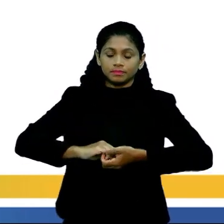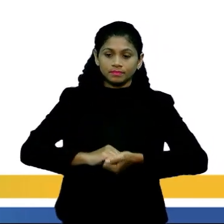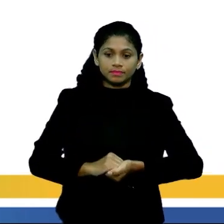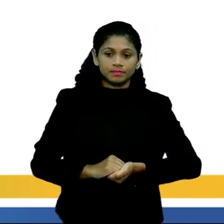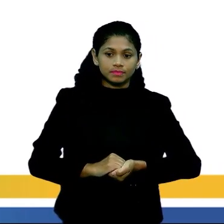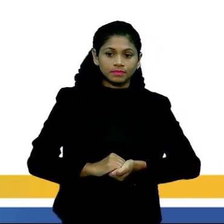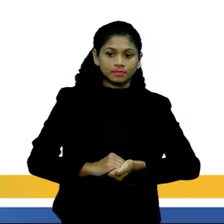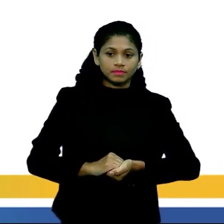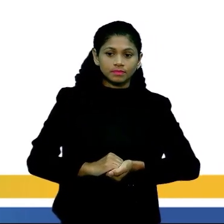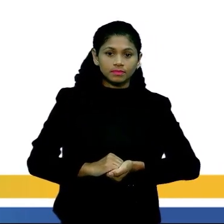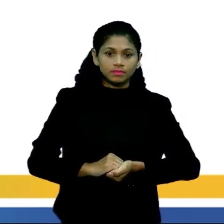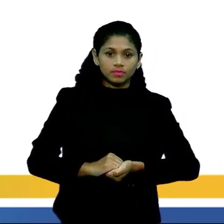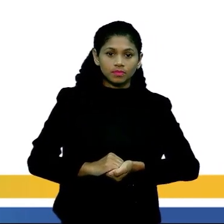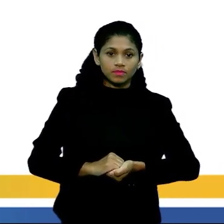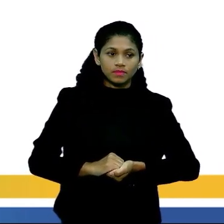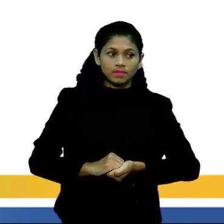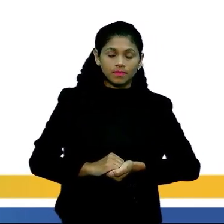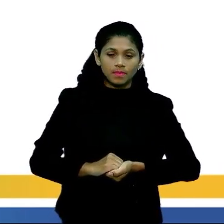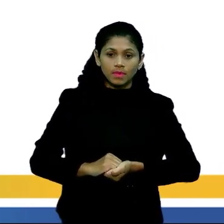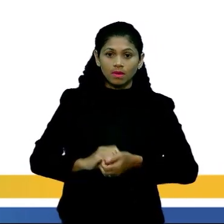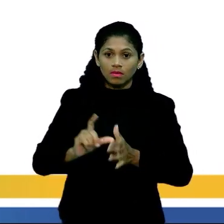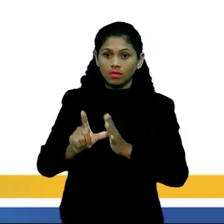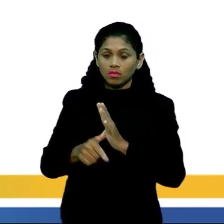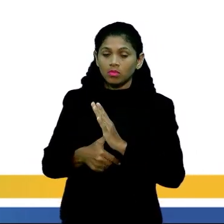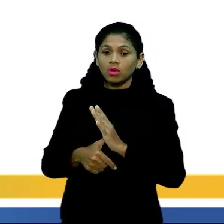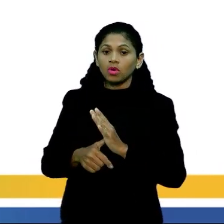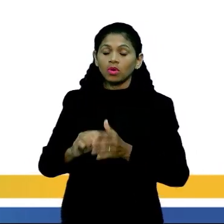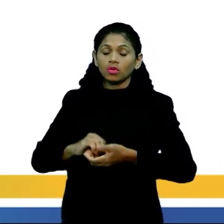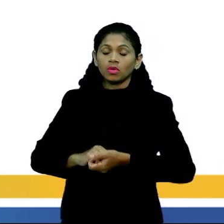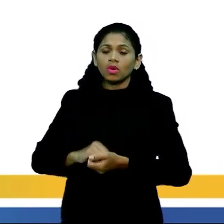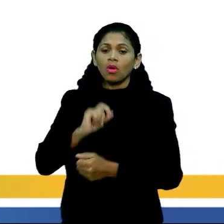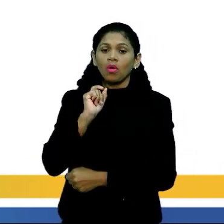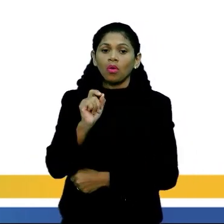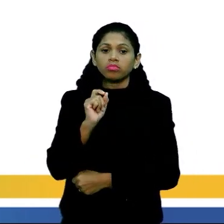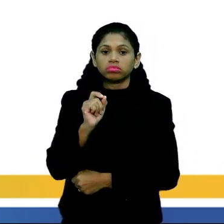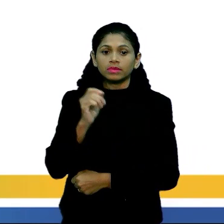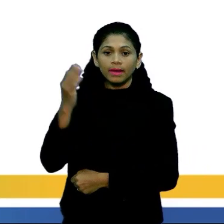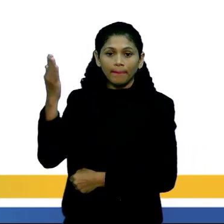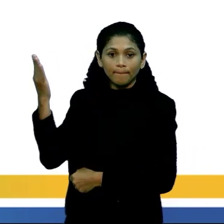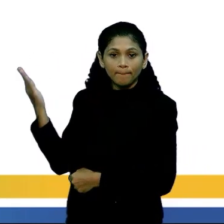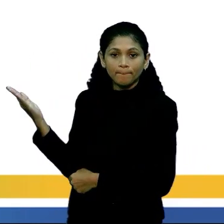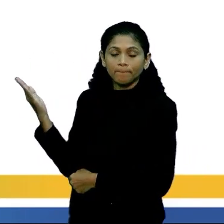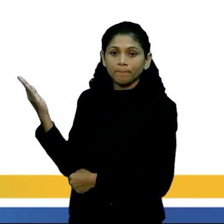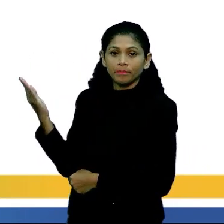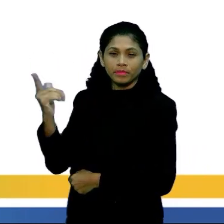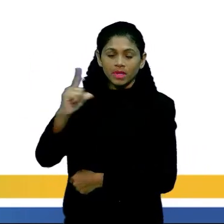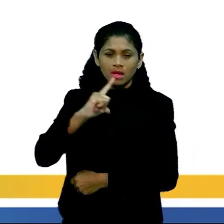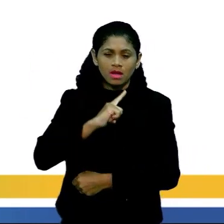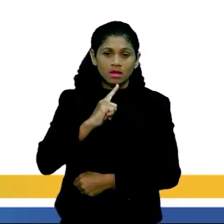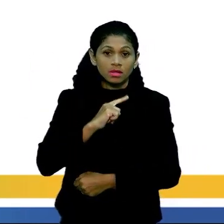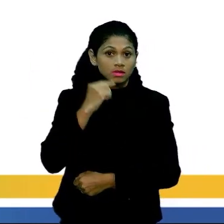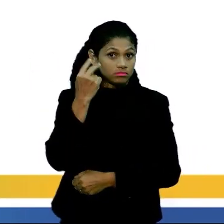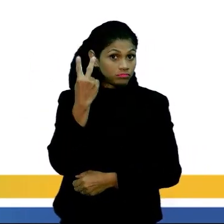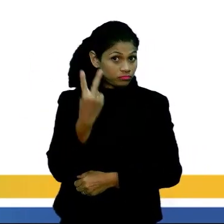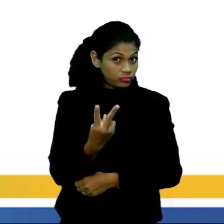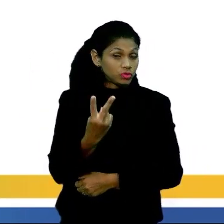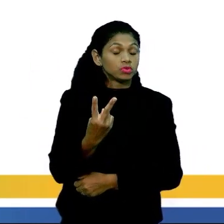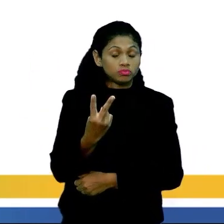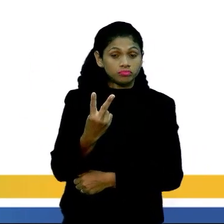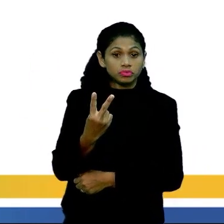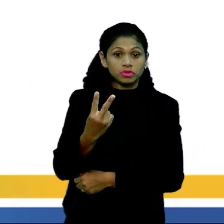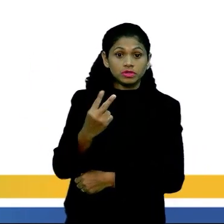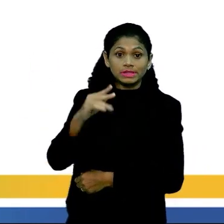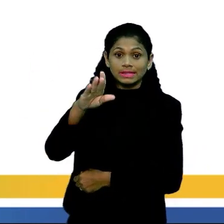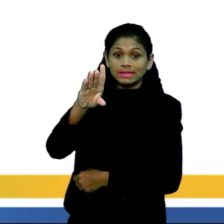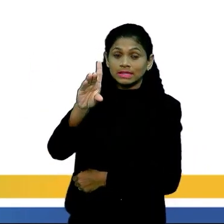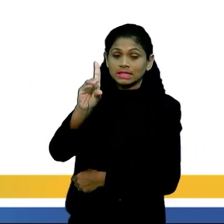centrifugação. O próximo método é a dissolução fracionada. Nós temos dois tipos de dissolução. Pode ser uma dissolução